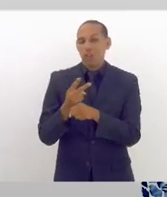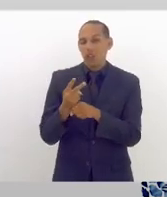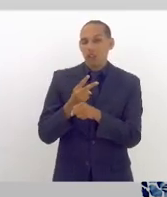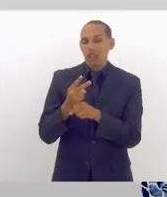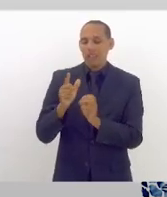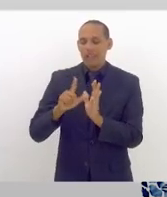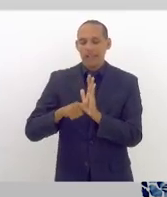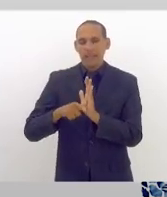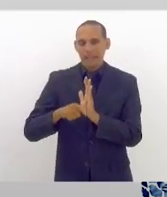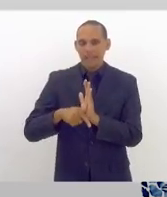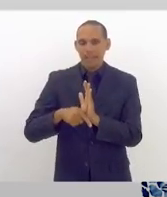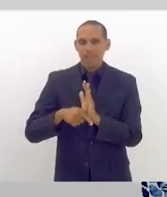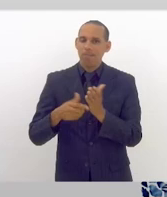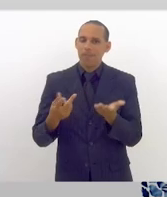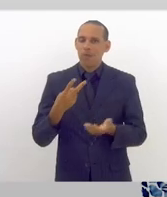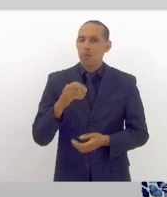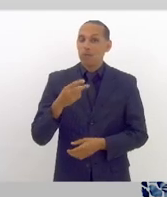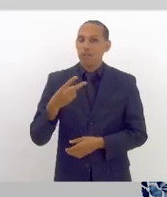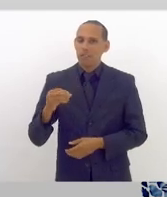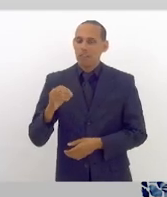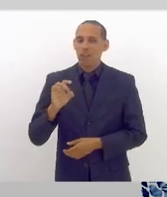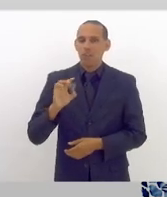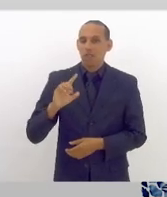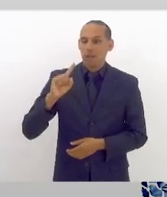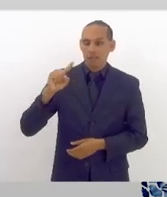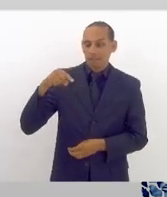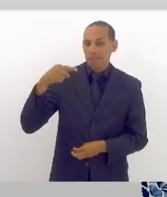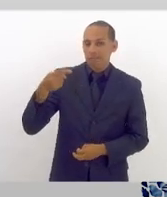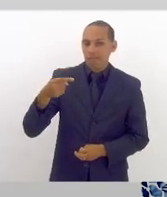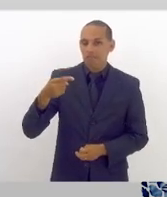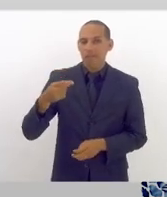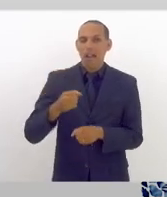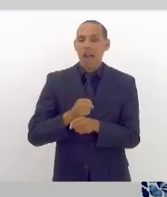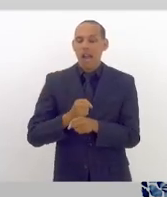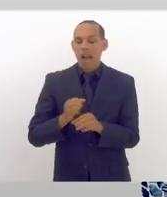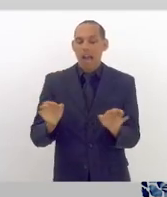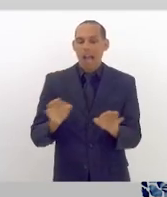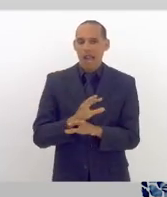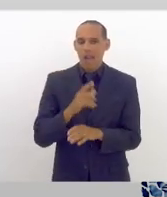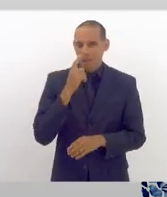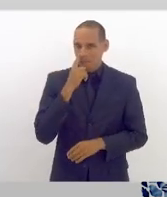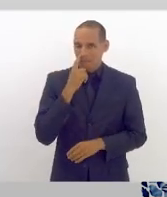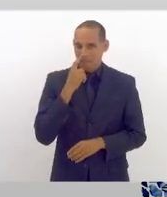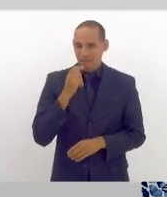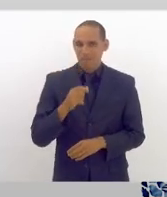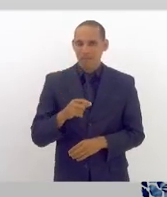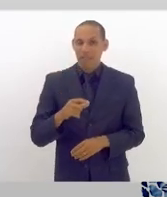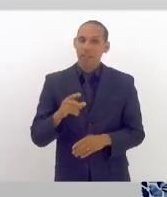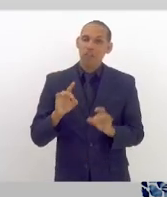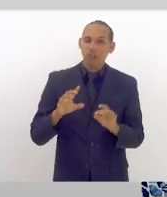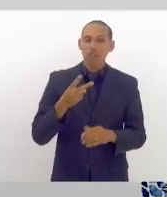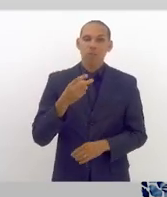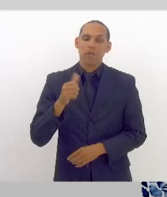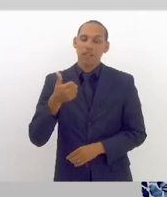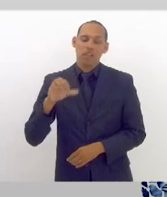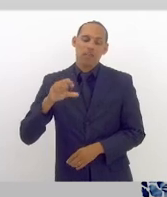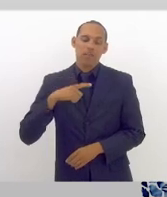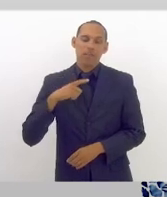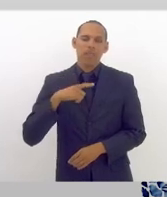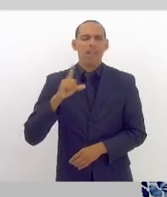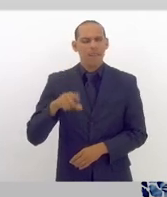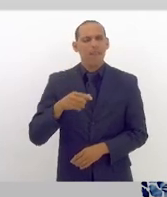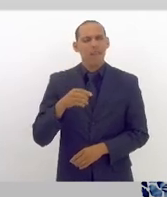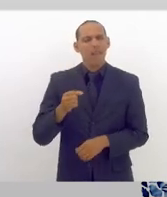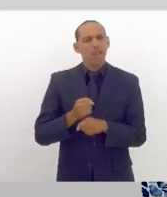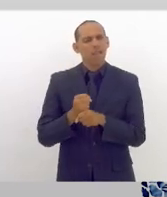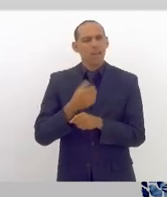então a conta de 2020 só tá disponível agora no final do ano e a gente então só tinha 2019 de fato 2019 um ano